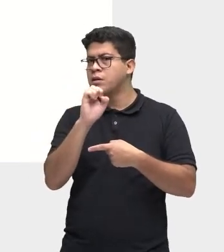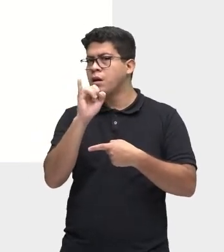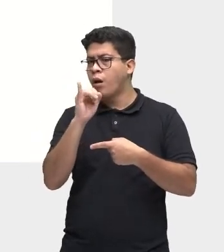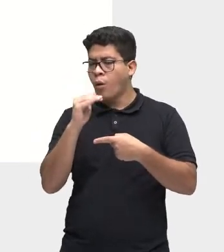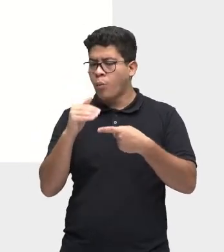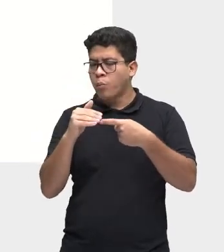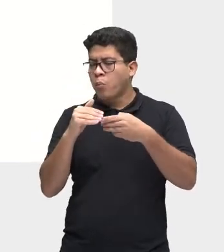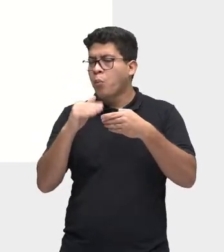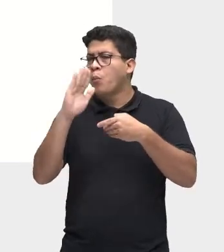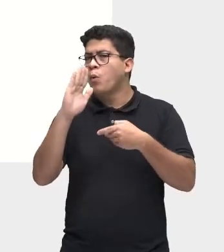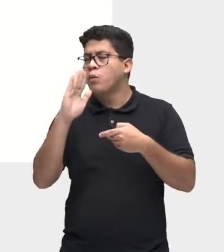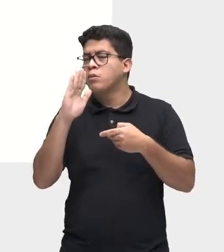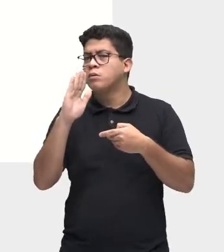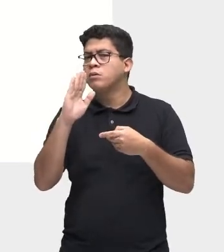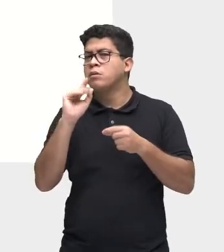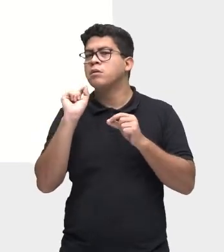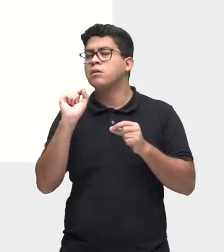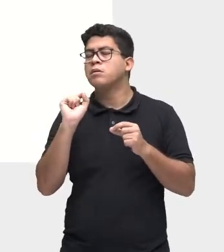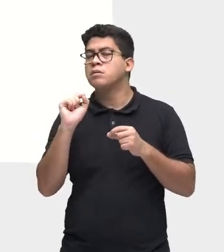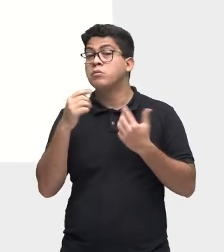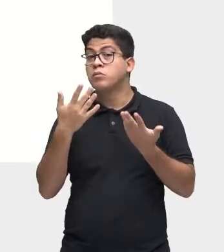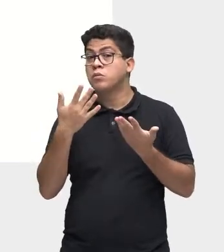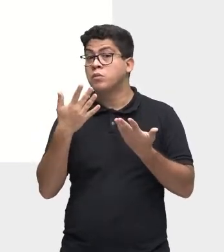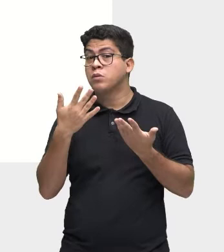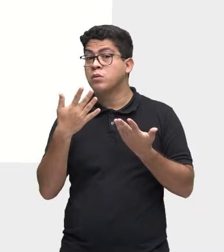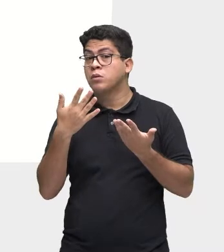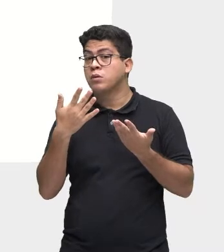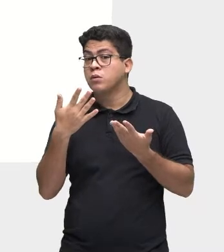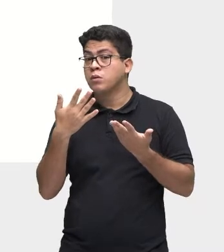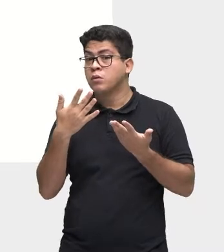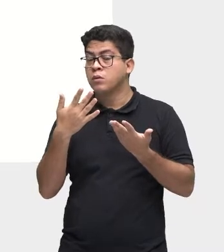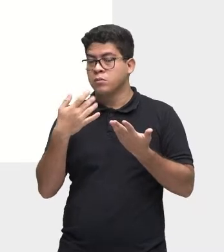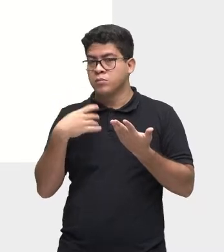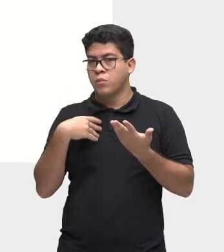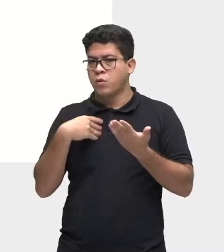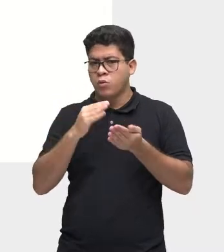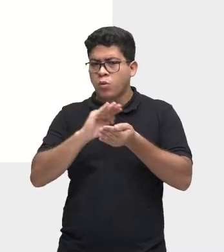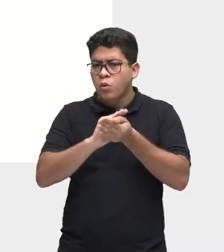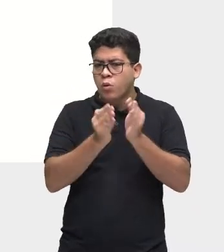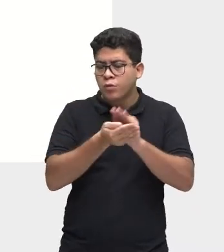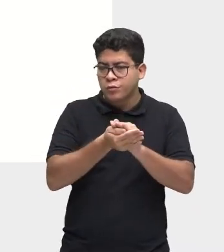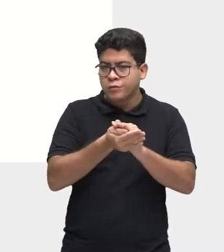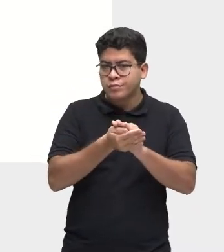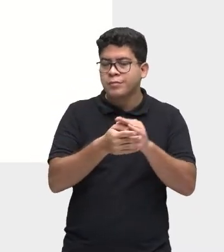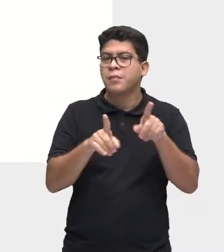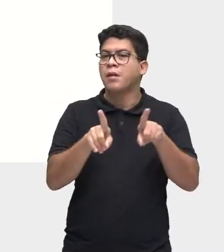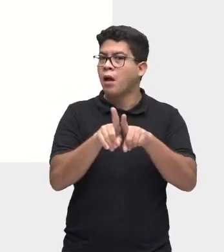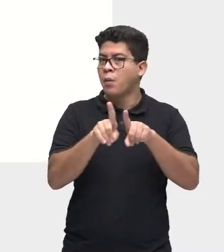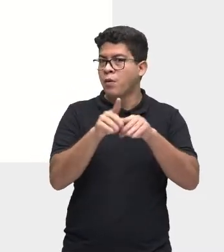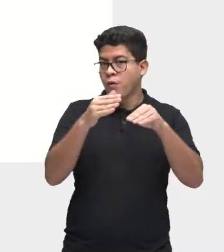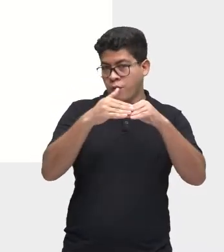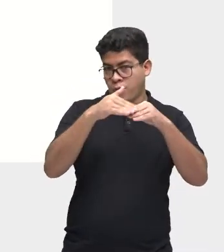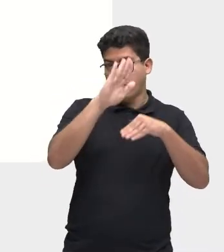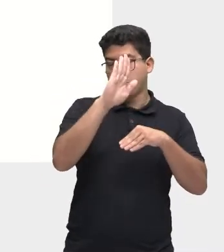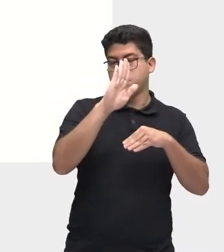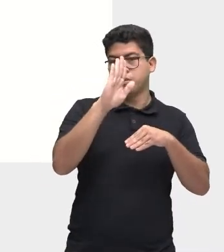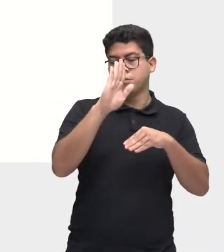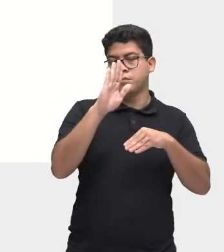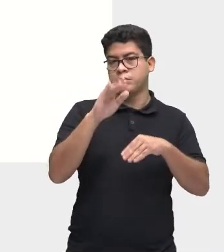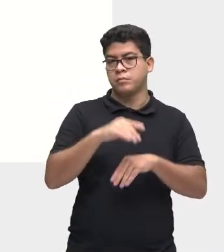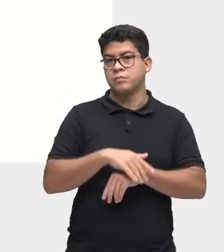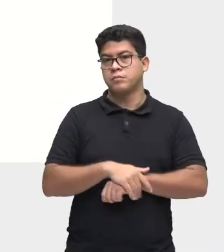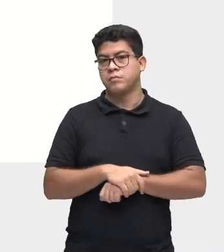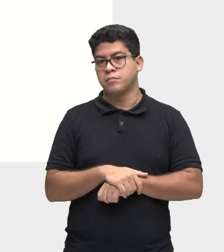está aumentando, o que vai acontecer com a quantidade de esfirras? Vai aumentar também, então elas estão na